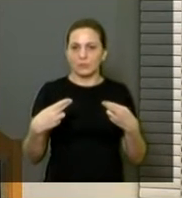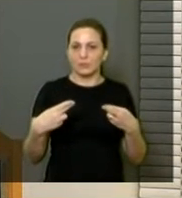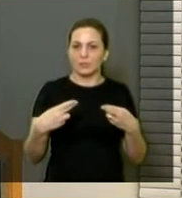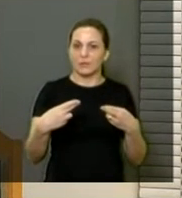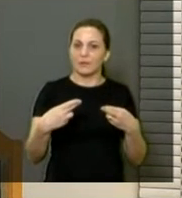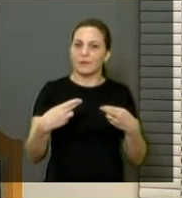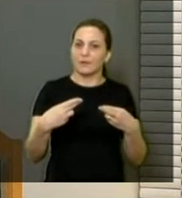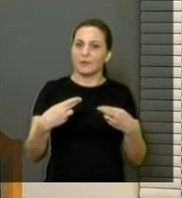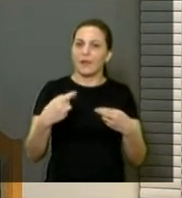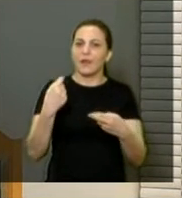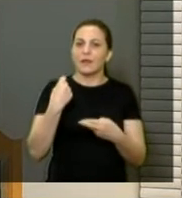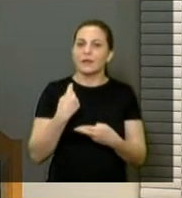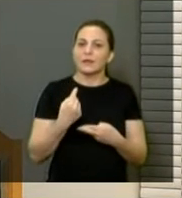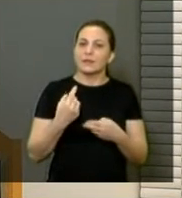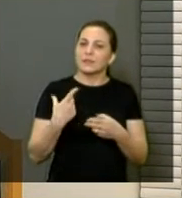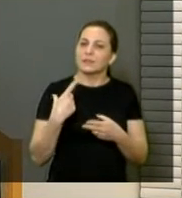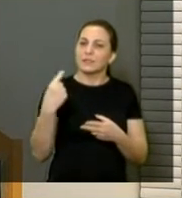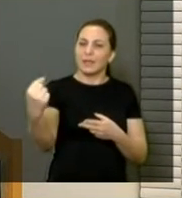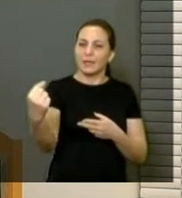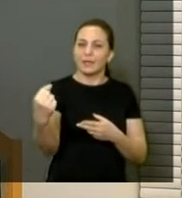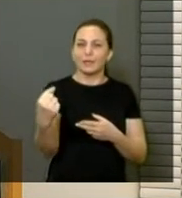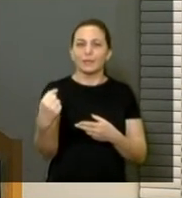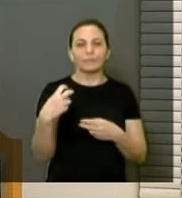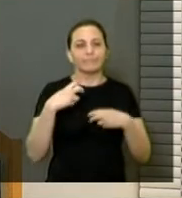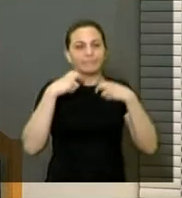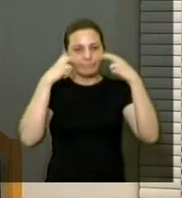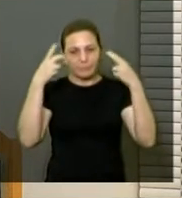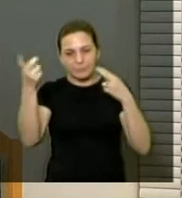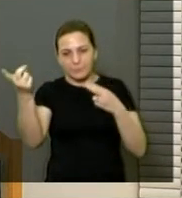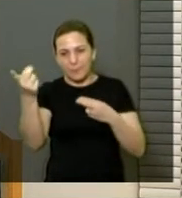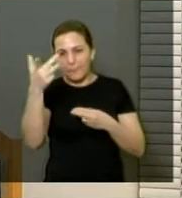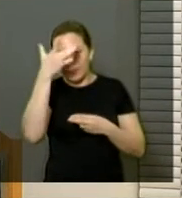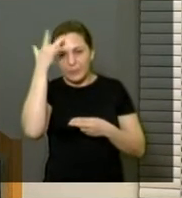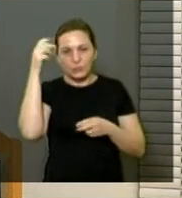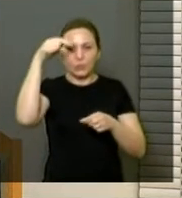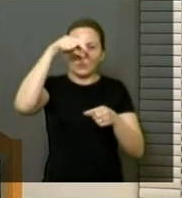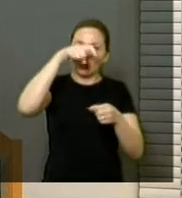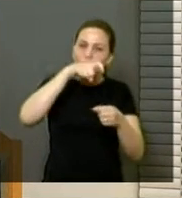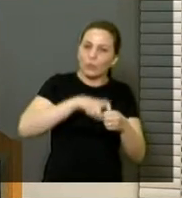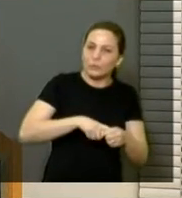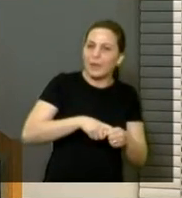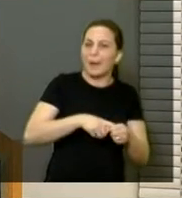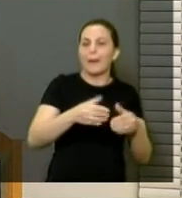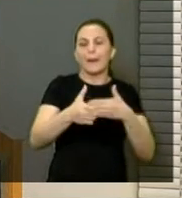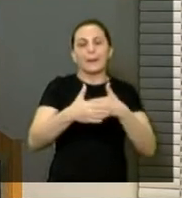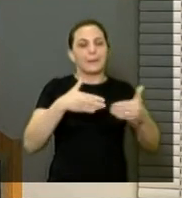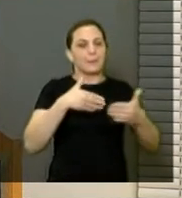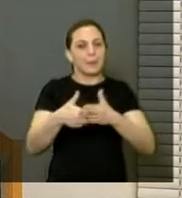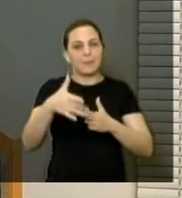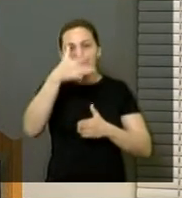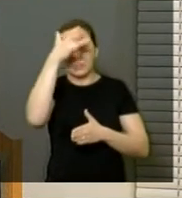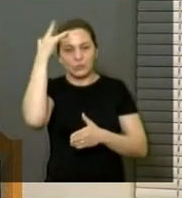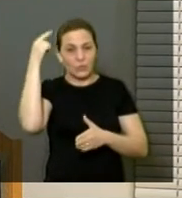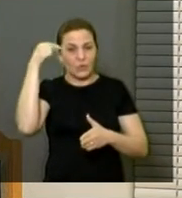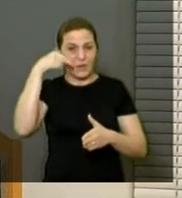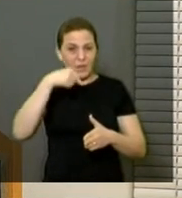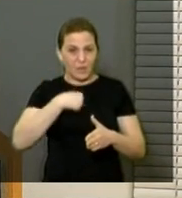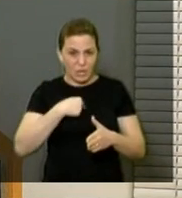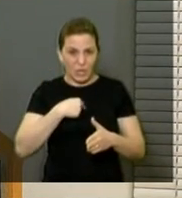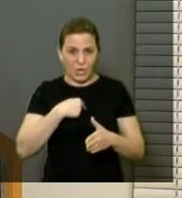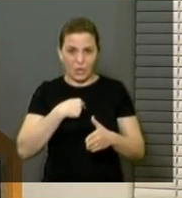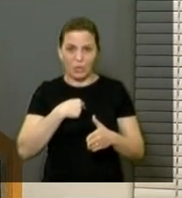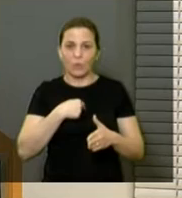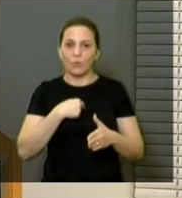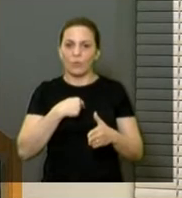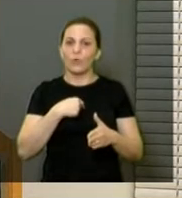saída não vou causar constrangimento para quem voltar pode ser o joão pode ser o leite seja quem for eu vou exonerar aqueles que o